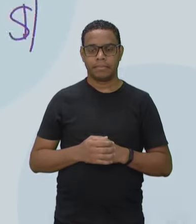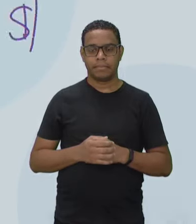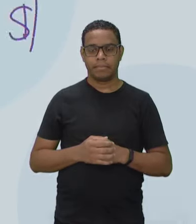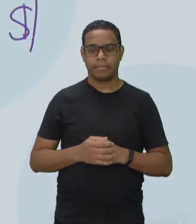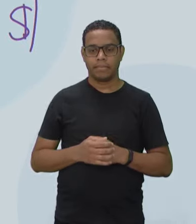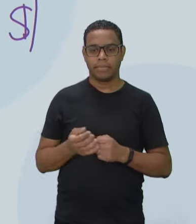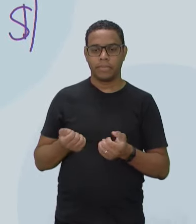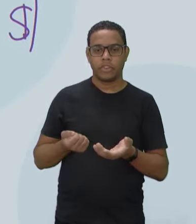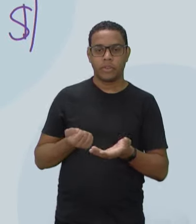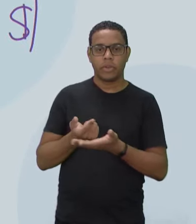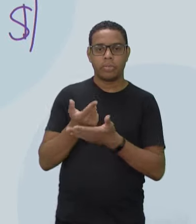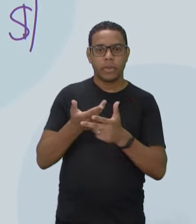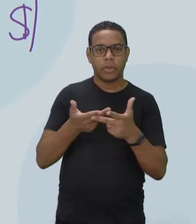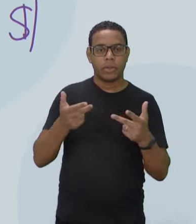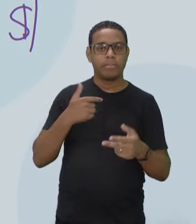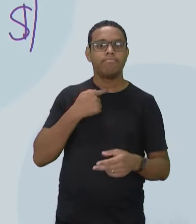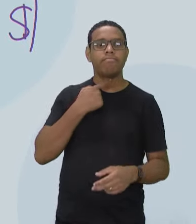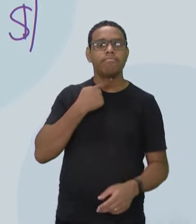para comprar um desejo.